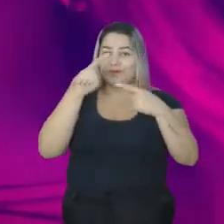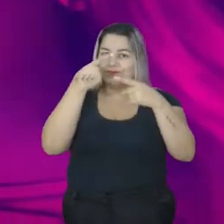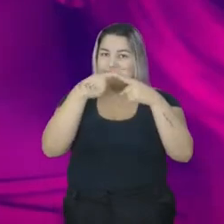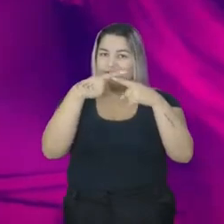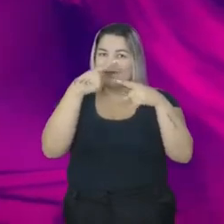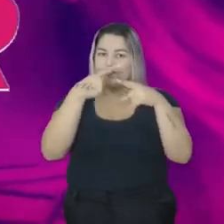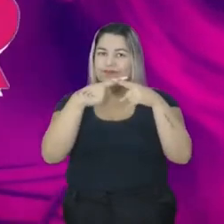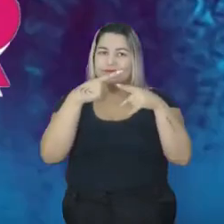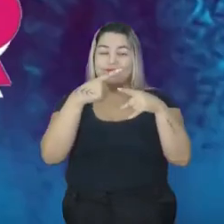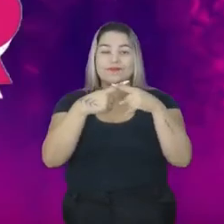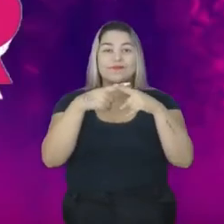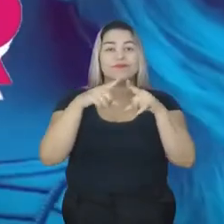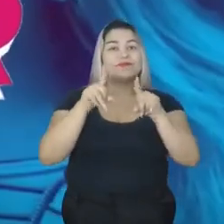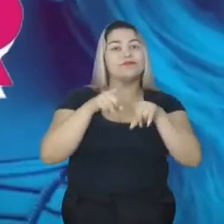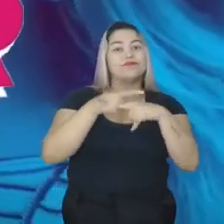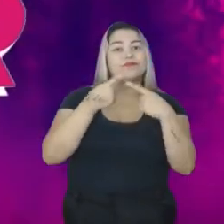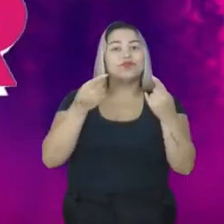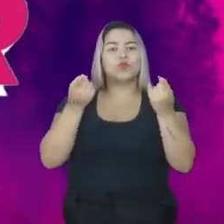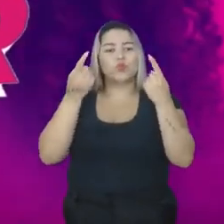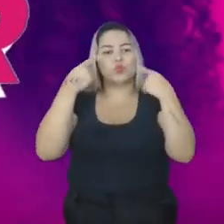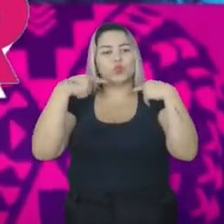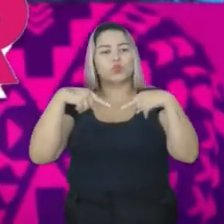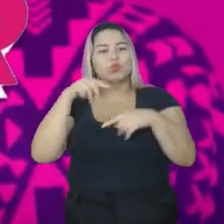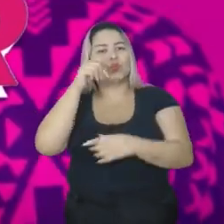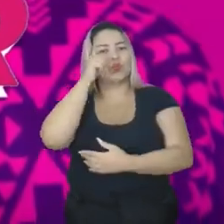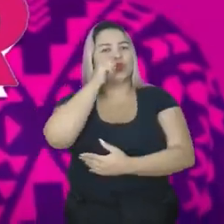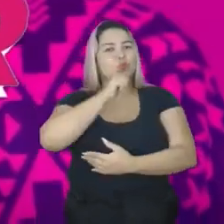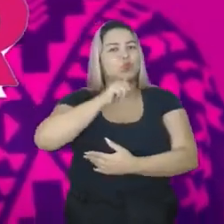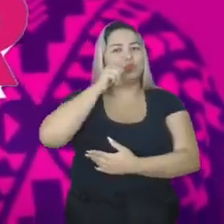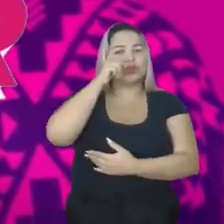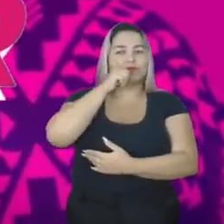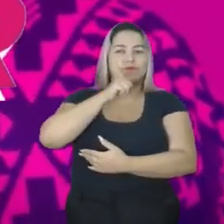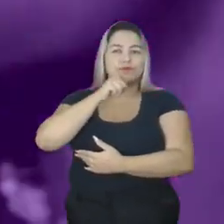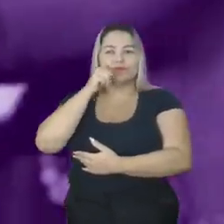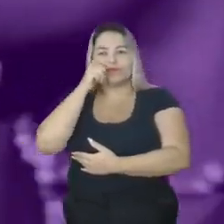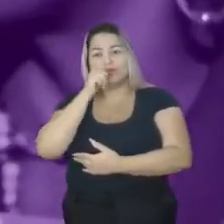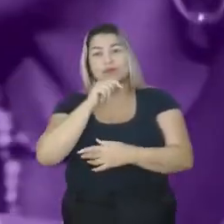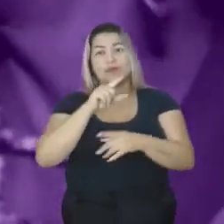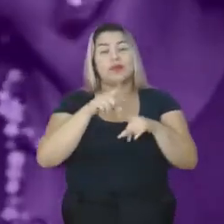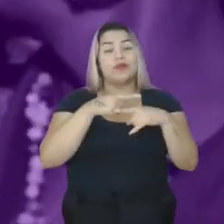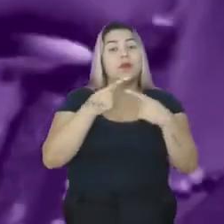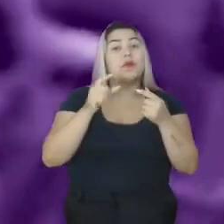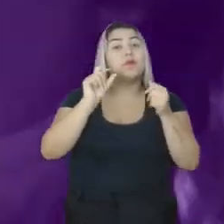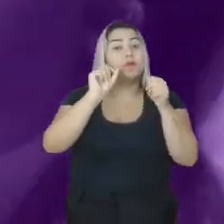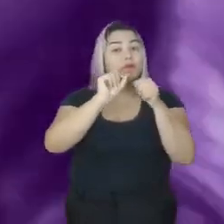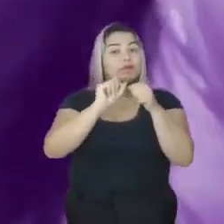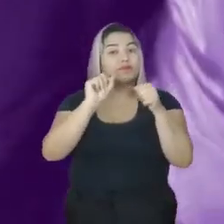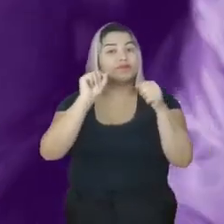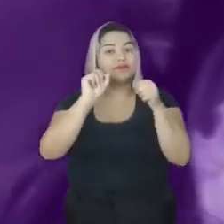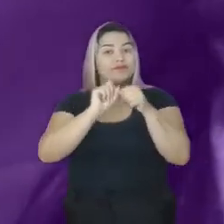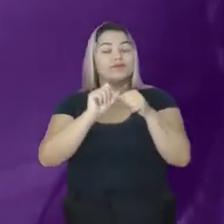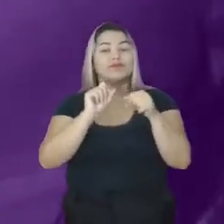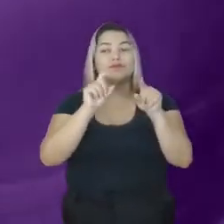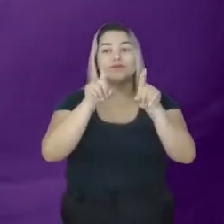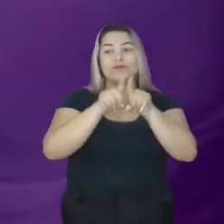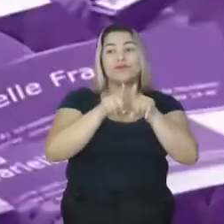Porque eu sou mulher pra fazer